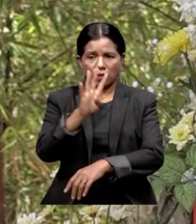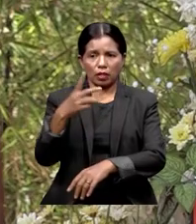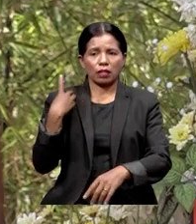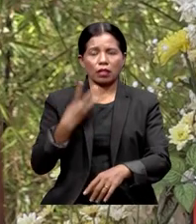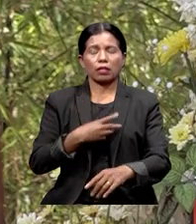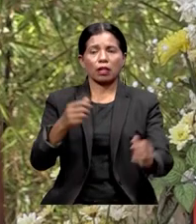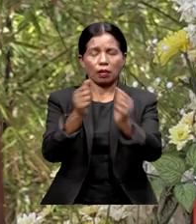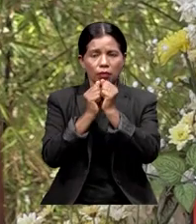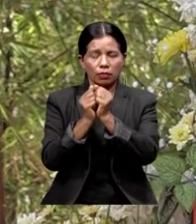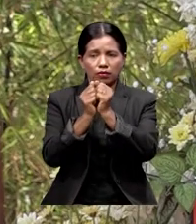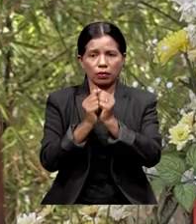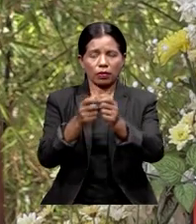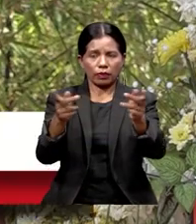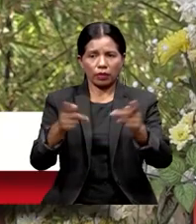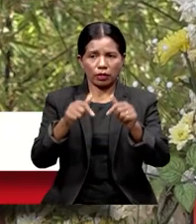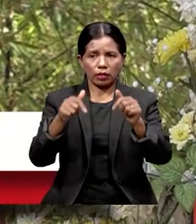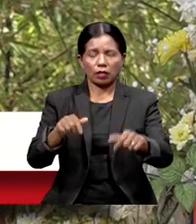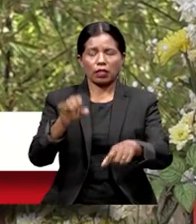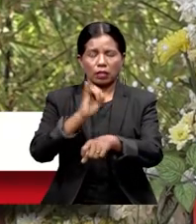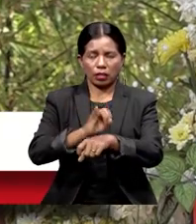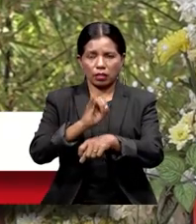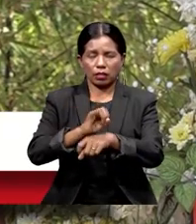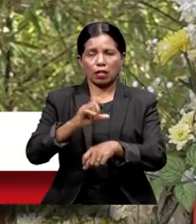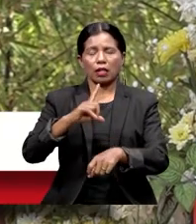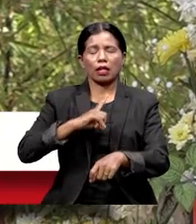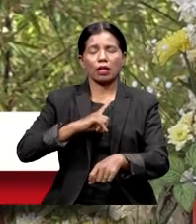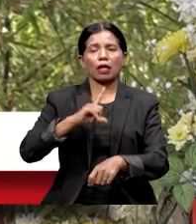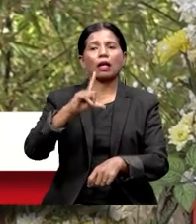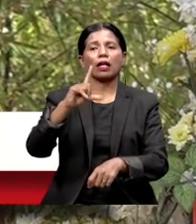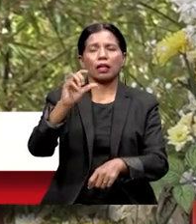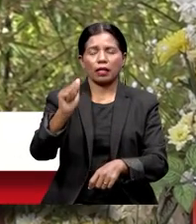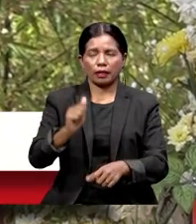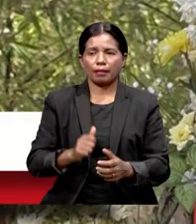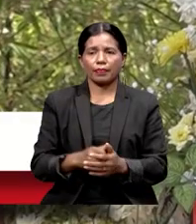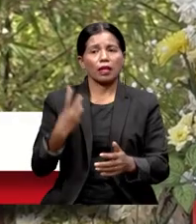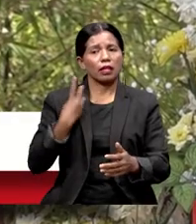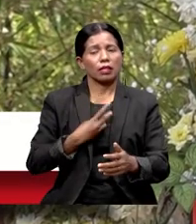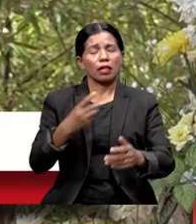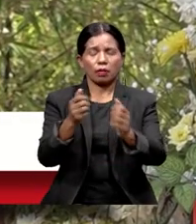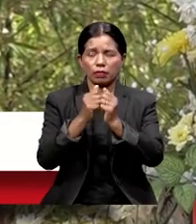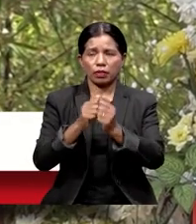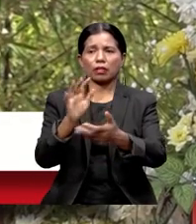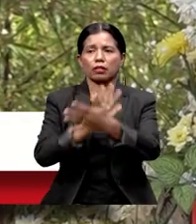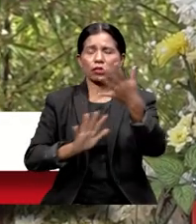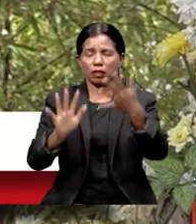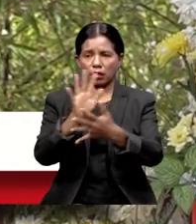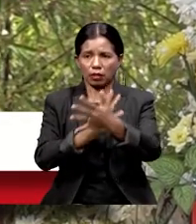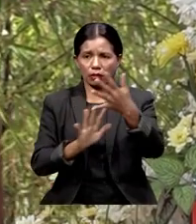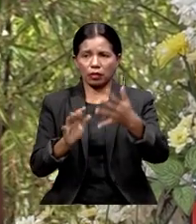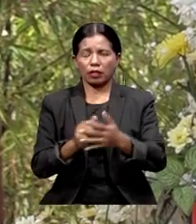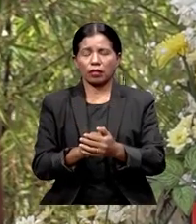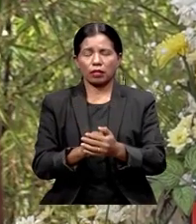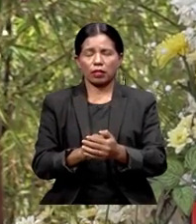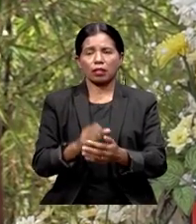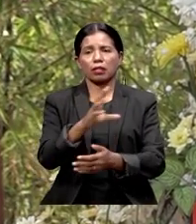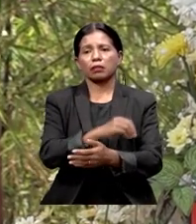ni gane iha parokia balaiye ita hamutu kato celebra festa cruz jovem